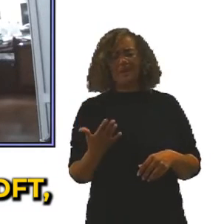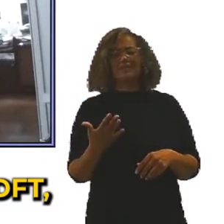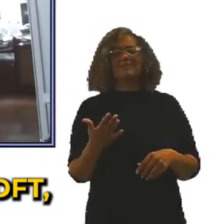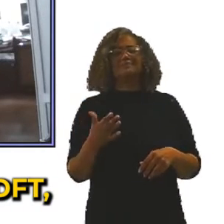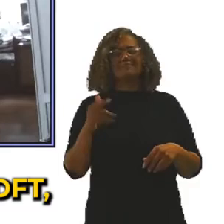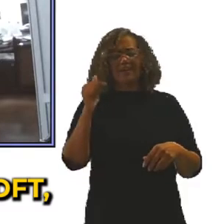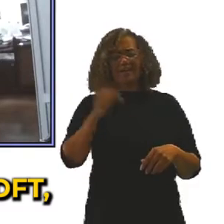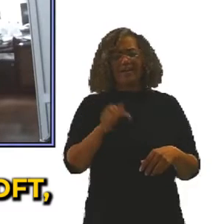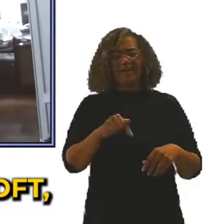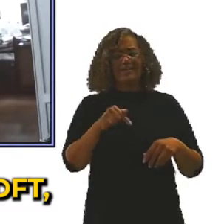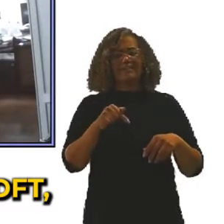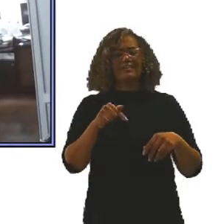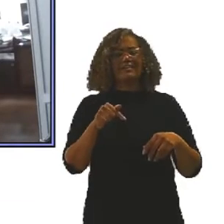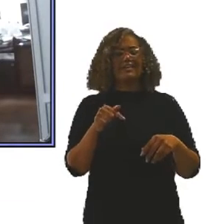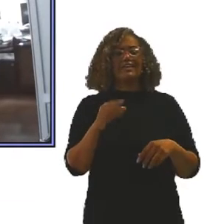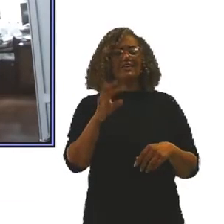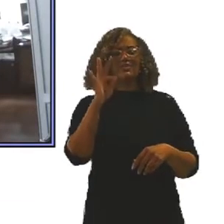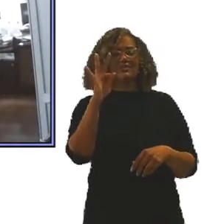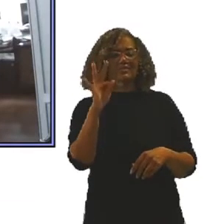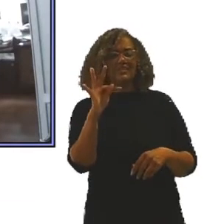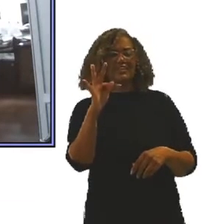do TJDFT,